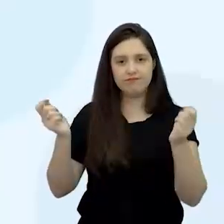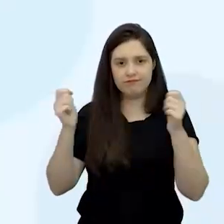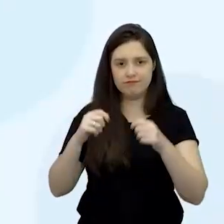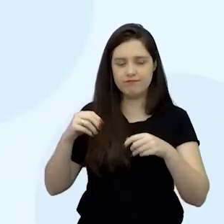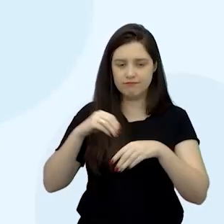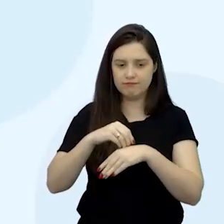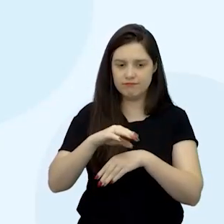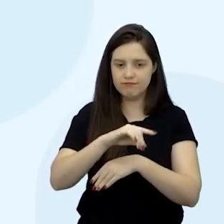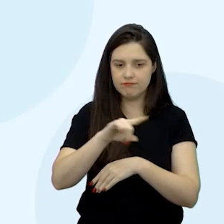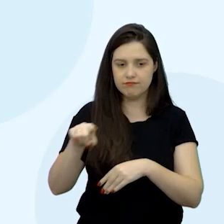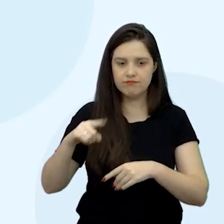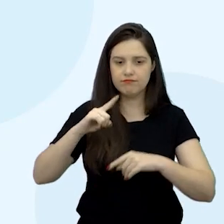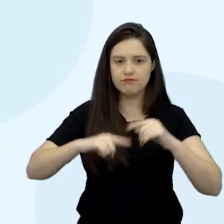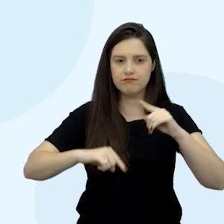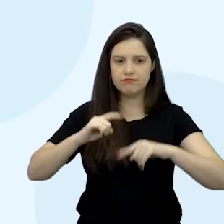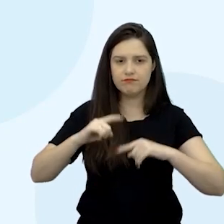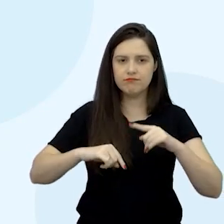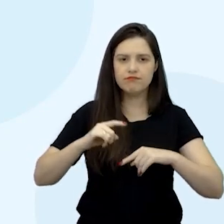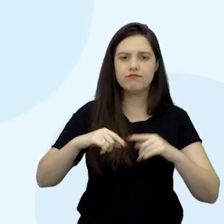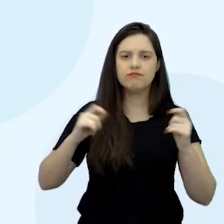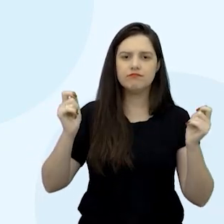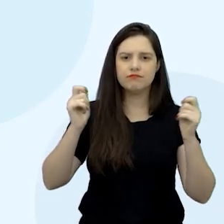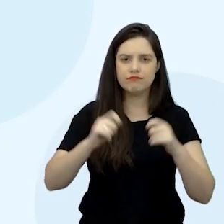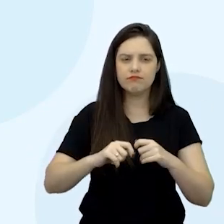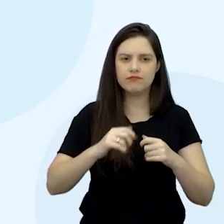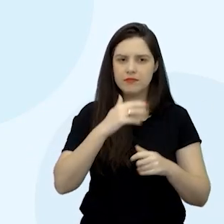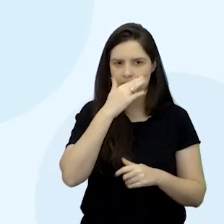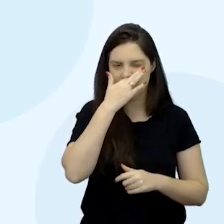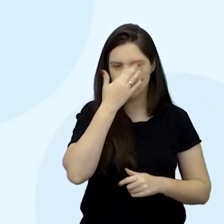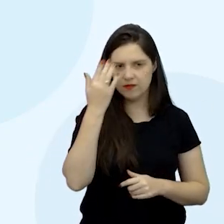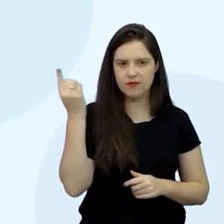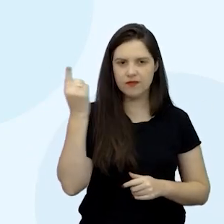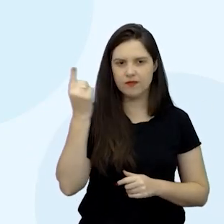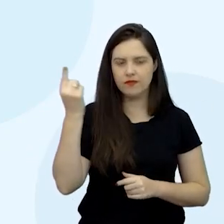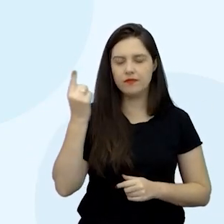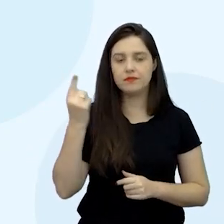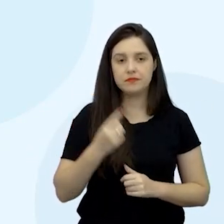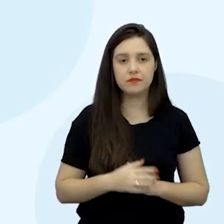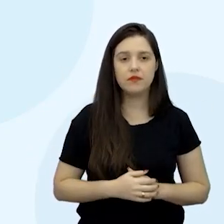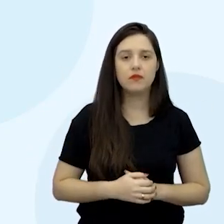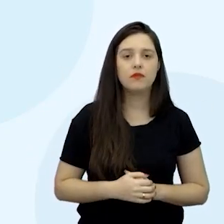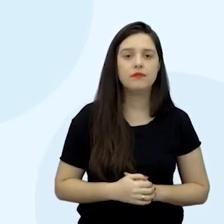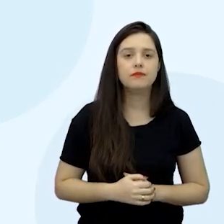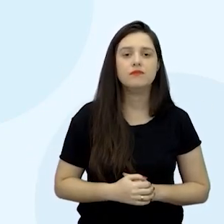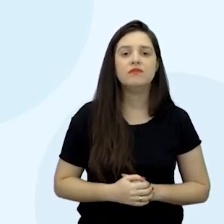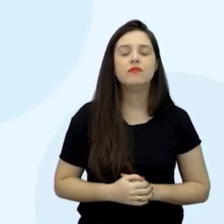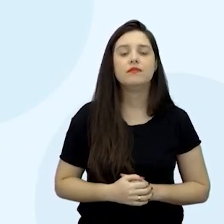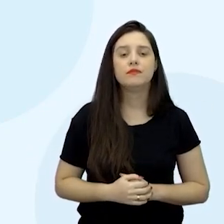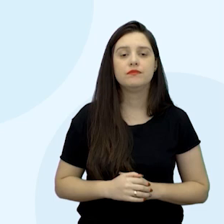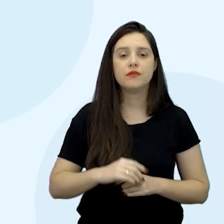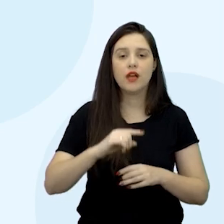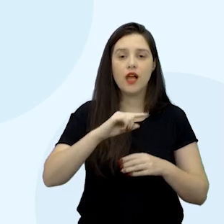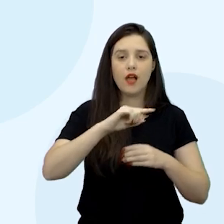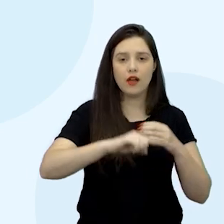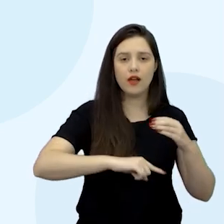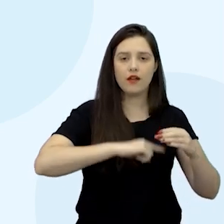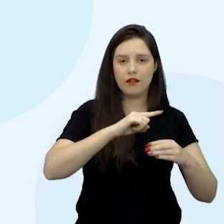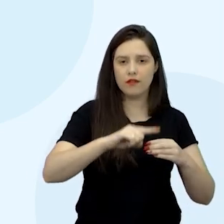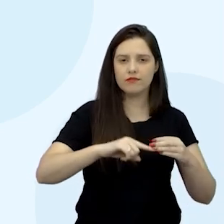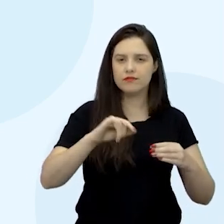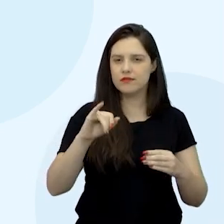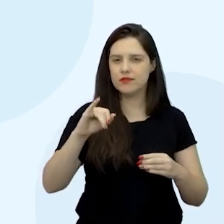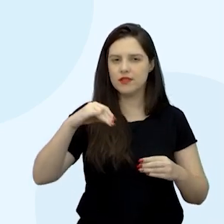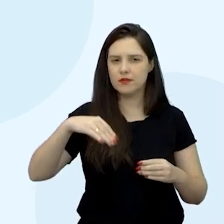aí, os materiais são naturalmente magnéticos. Ó, primeira coisa, vamos relembrar um pouquinho, né, com nossos estudantes o campo magnético. O que é o